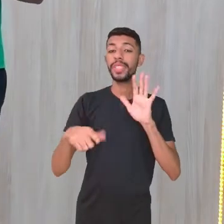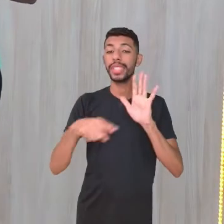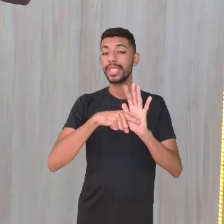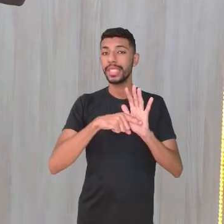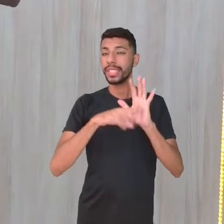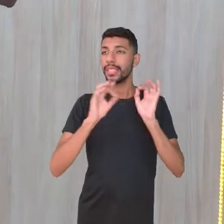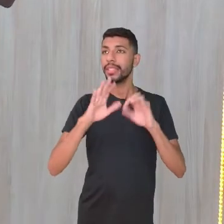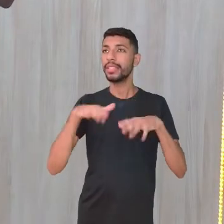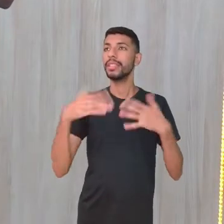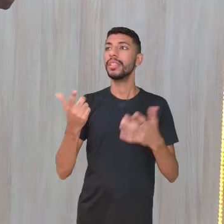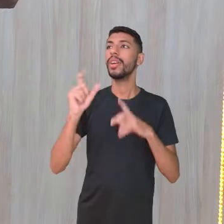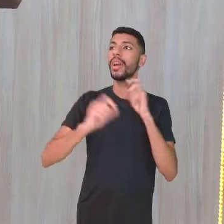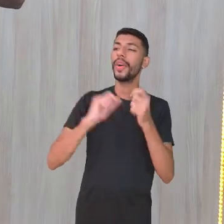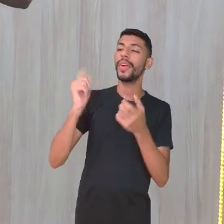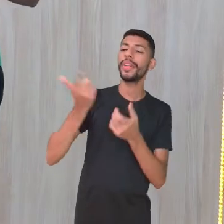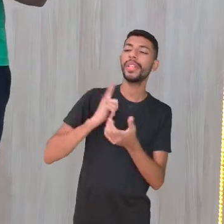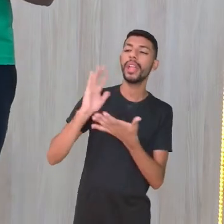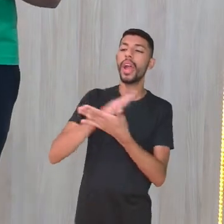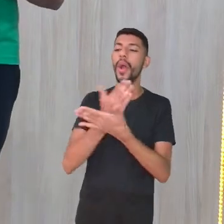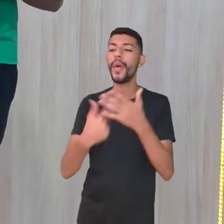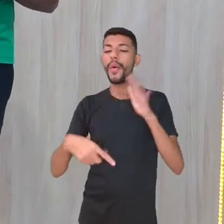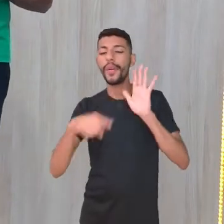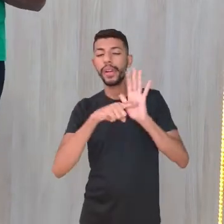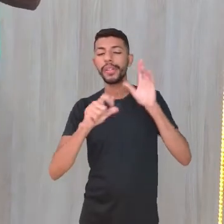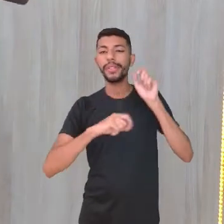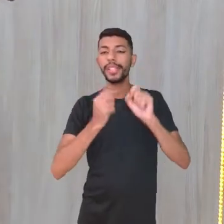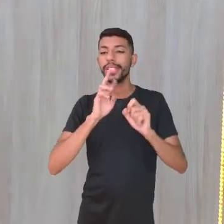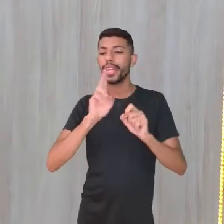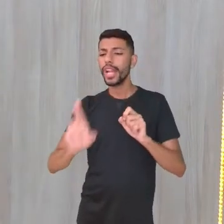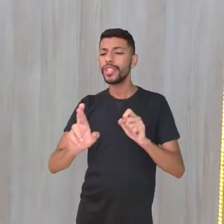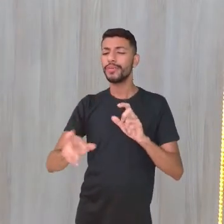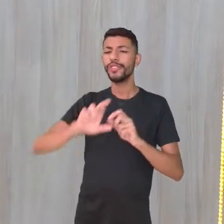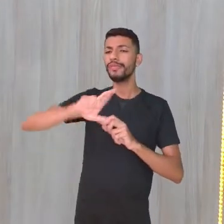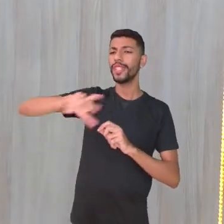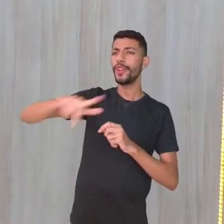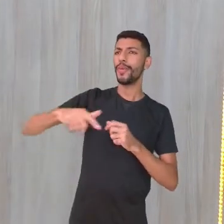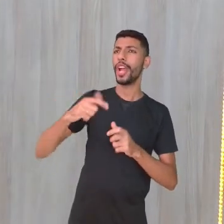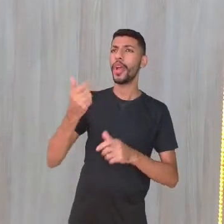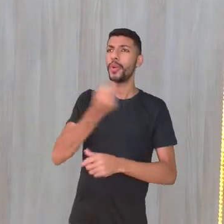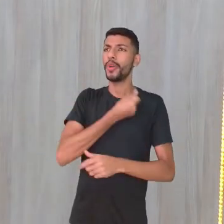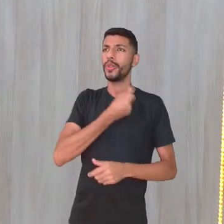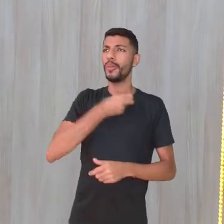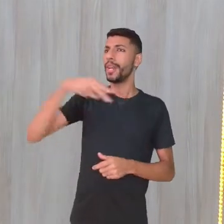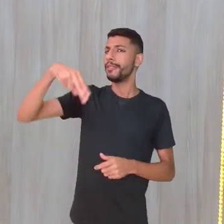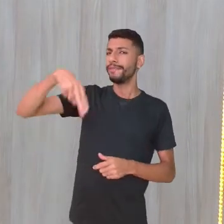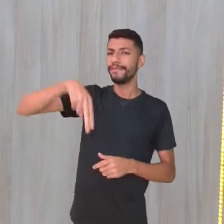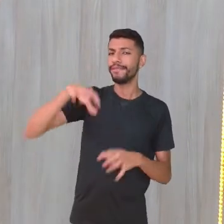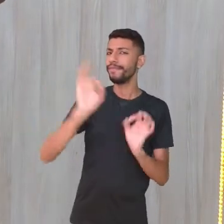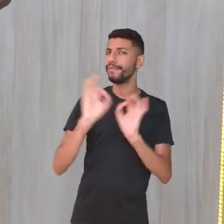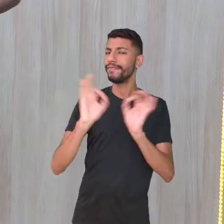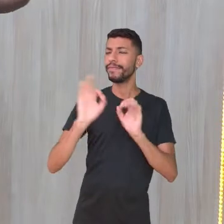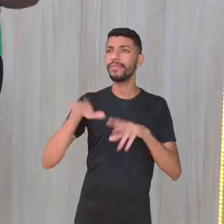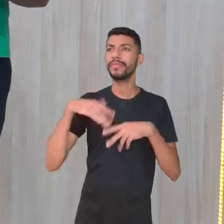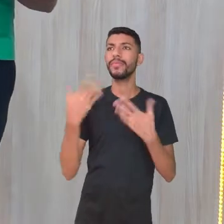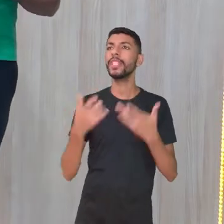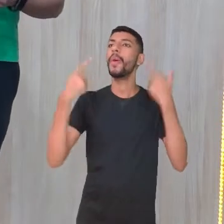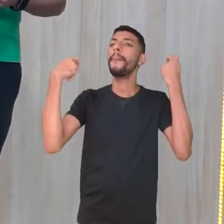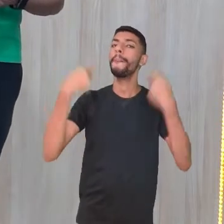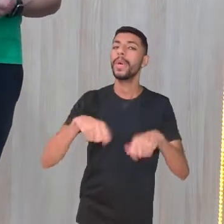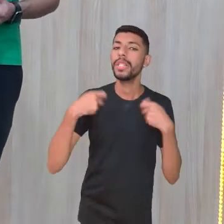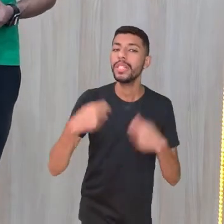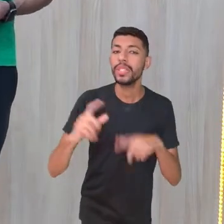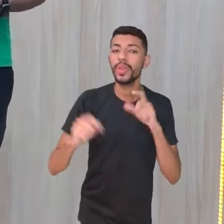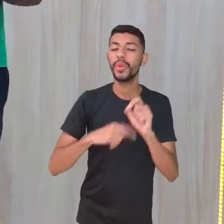Então, existiam algumas subtrações que o resultado não dava um número natural. E aí foi com essa necessidade que